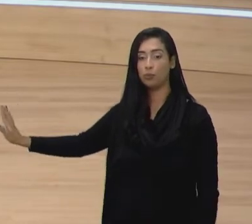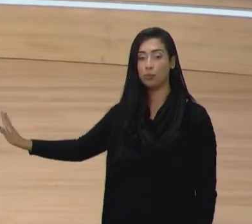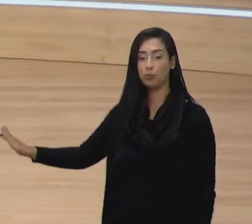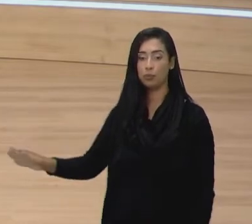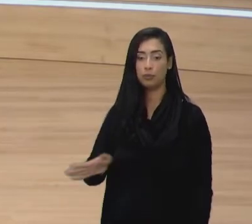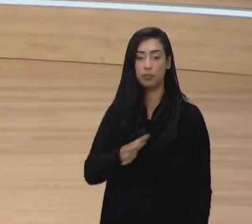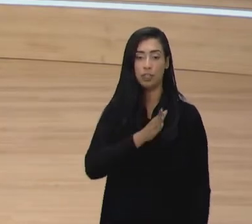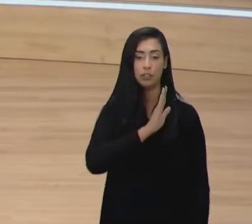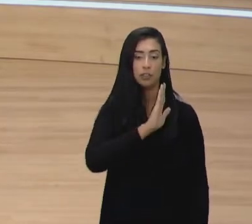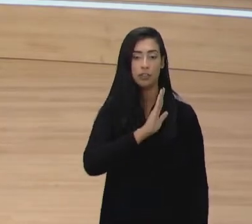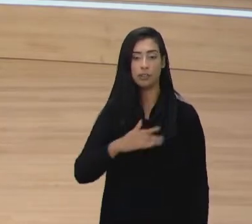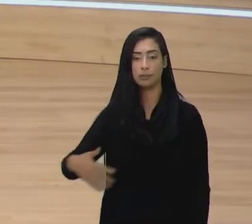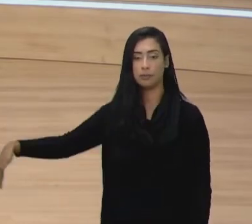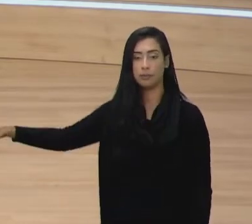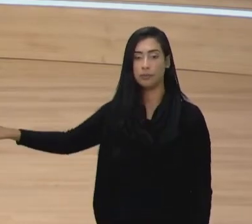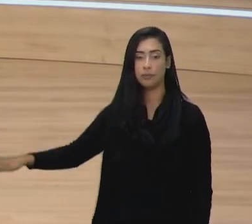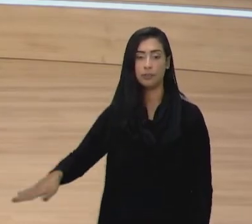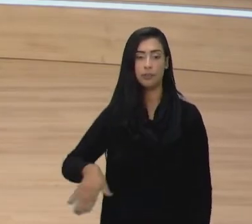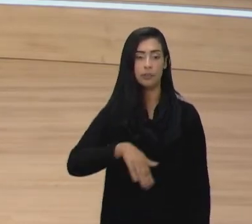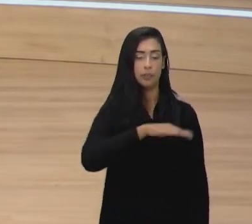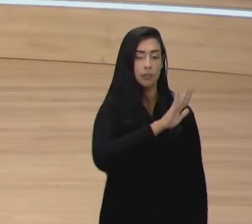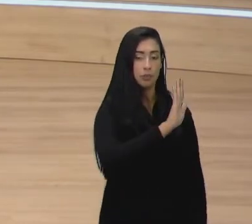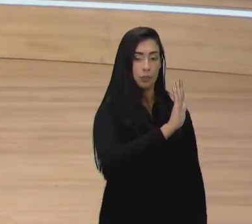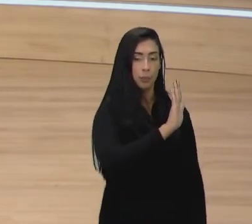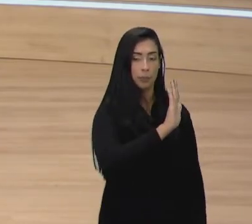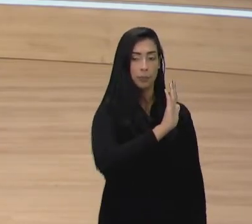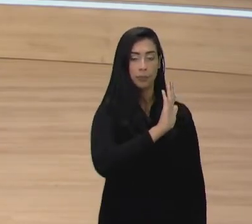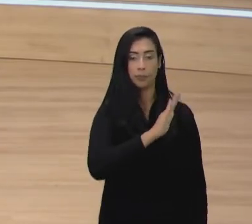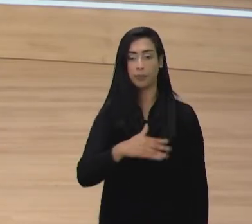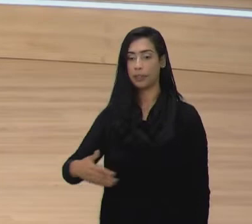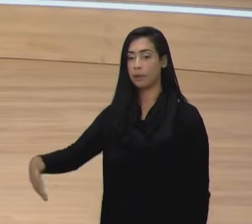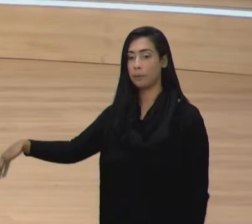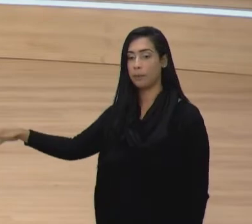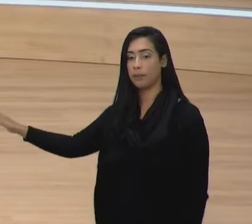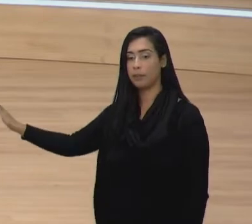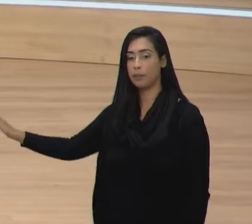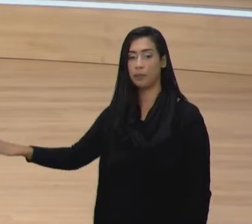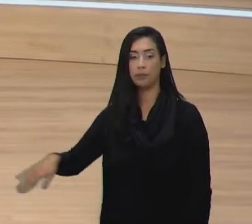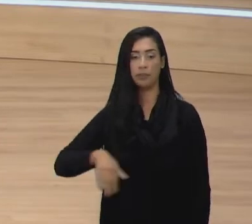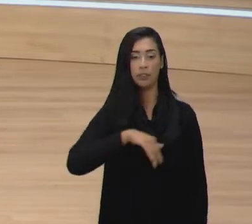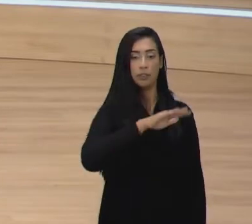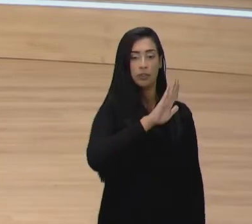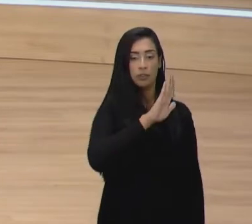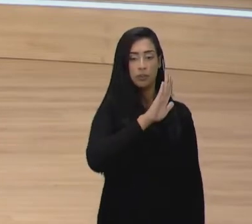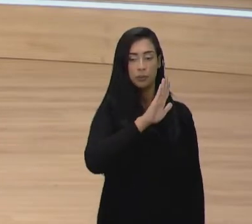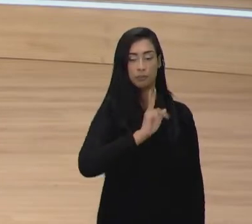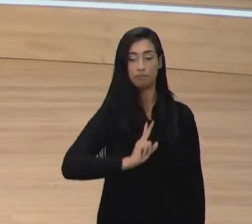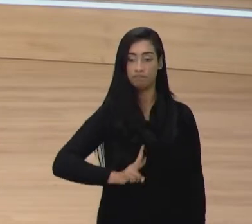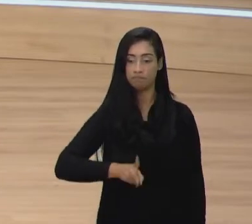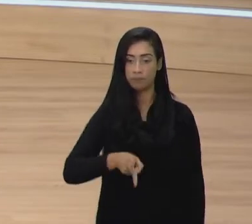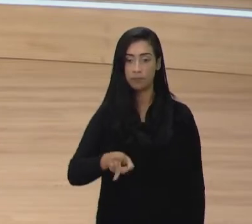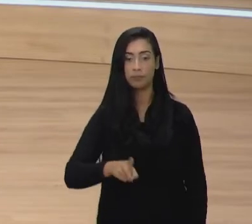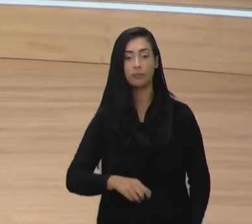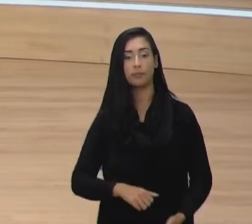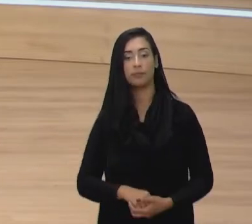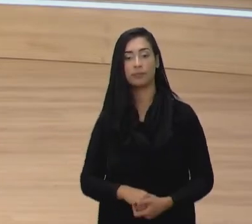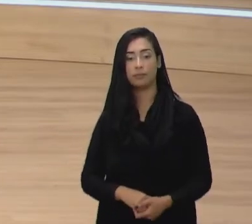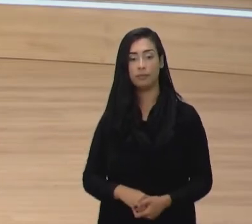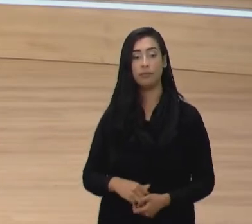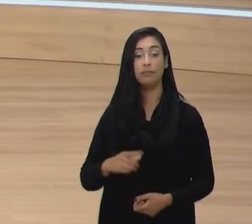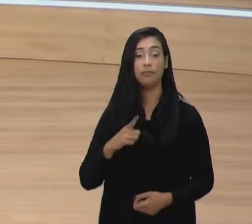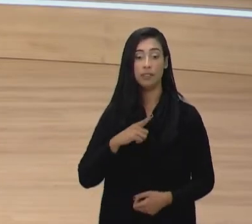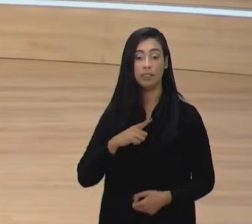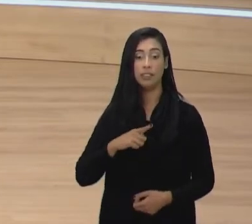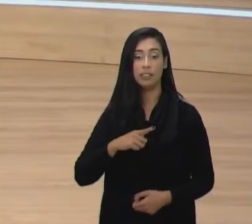Fecha. Abriu, fechou. Legal? Na segunda, a gente segura. Aí, quando eu faço o meu girinho ali, que